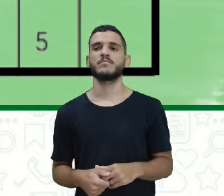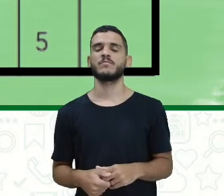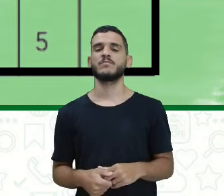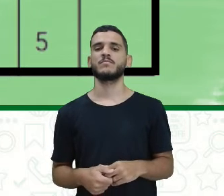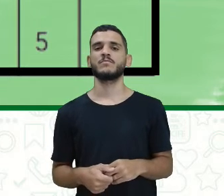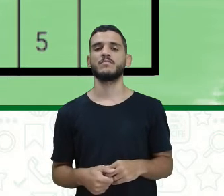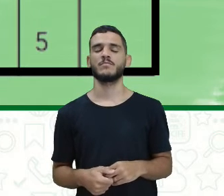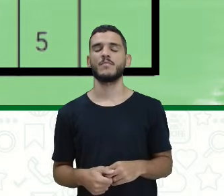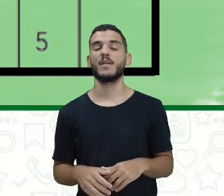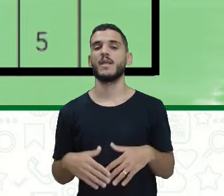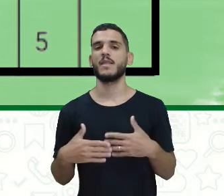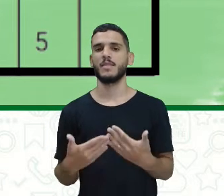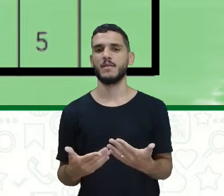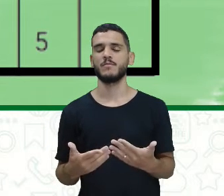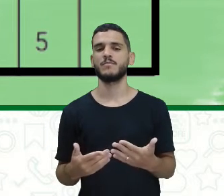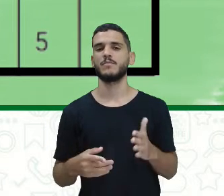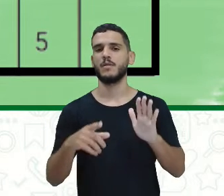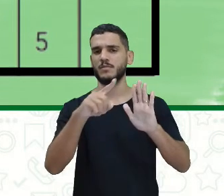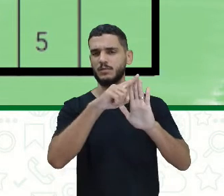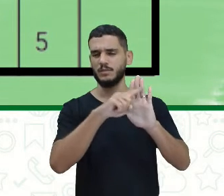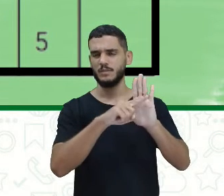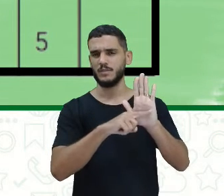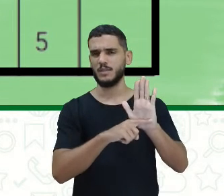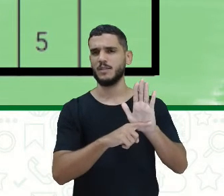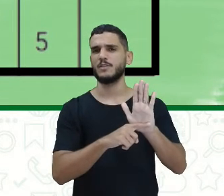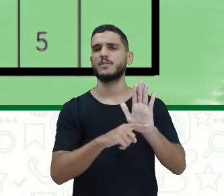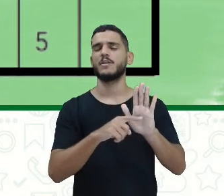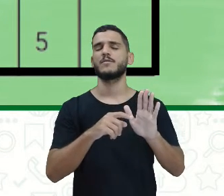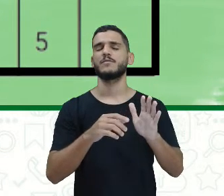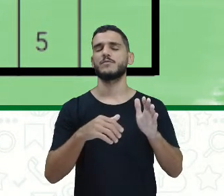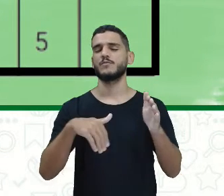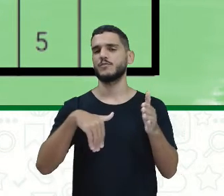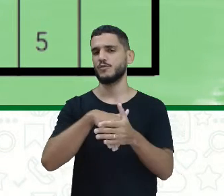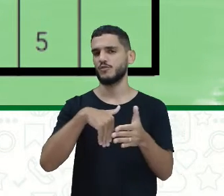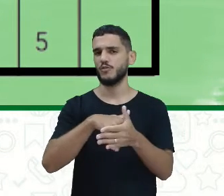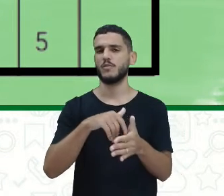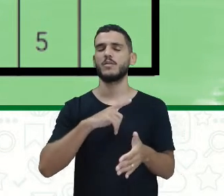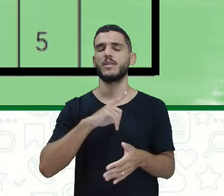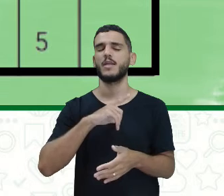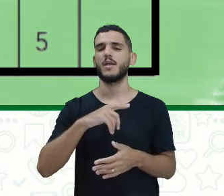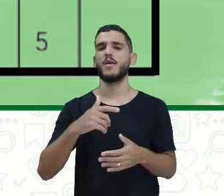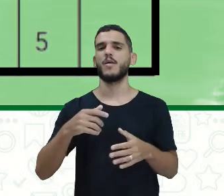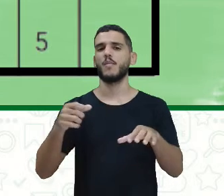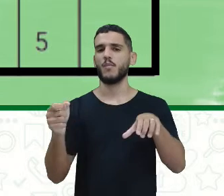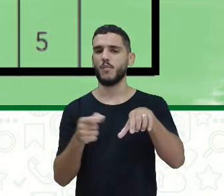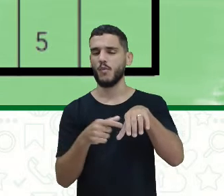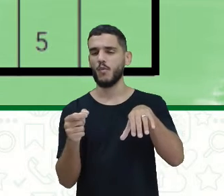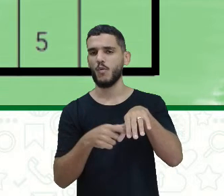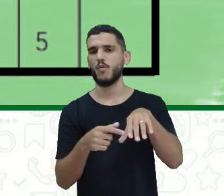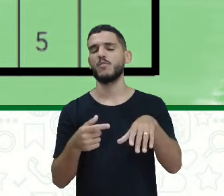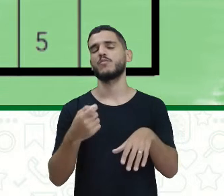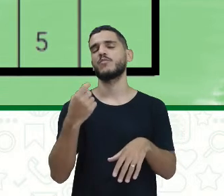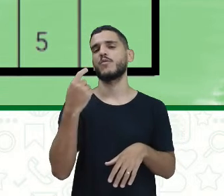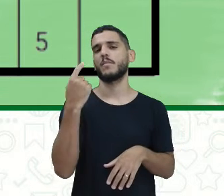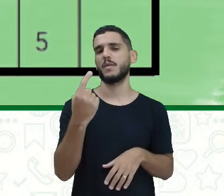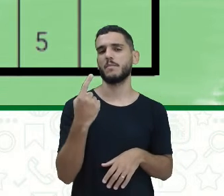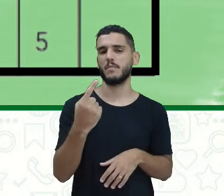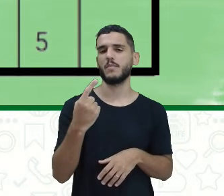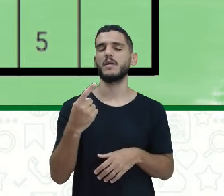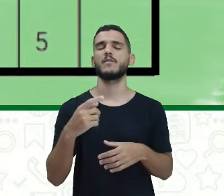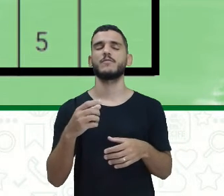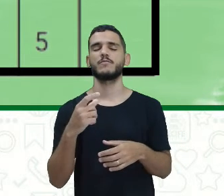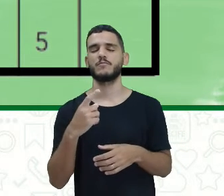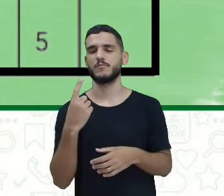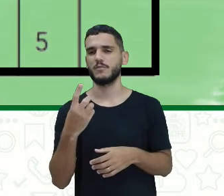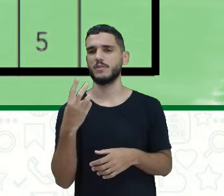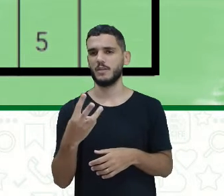como é que se diz? Nessa lista de jogos, né? Eu tive gols no primeiro jogo, que foram 3